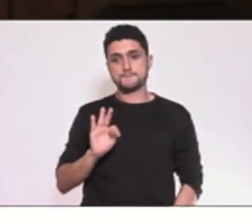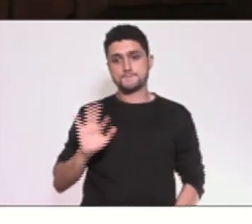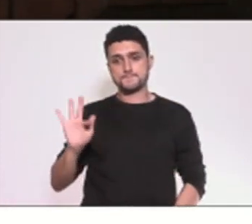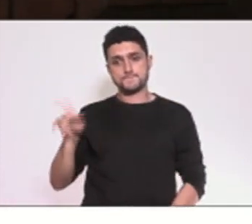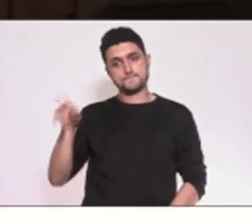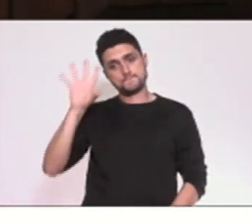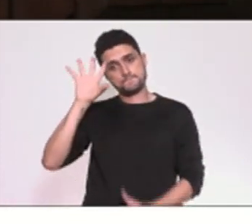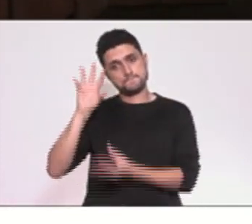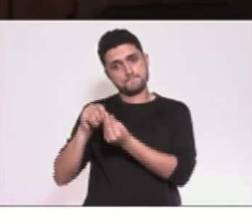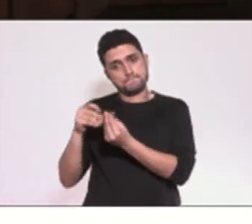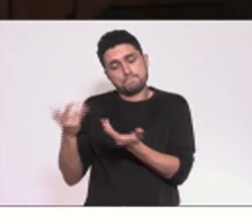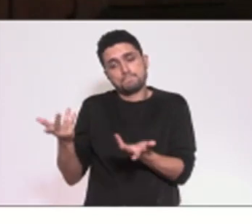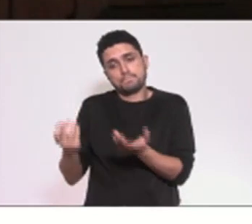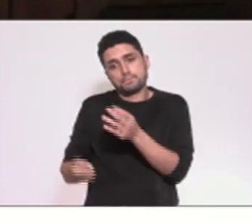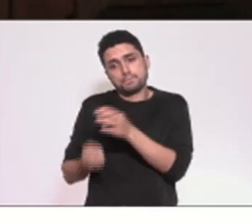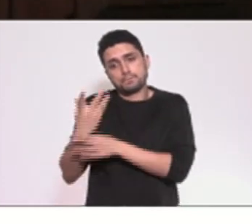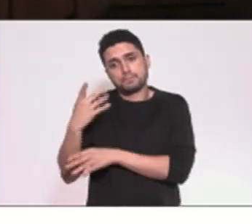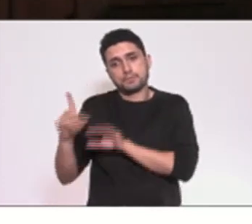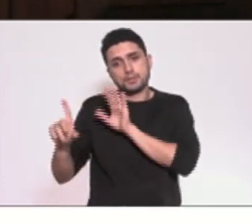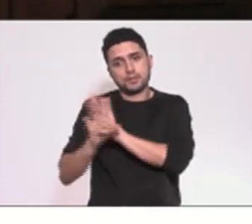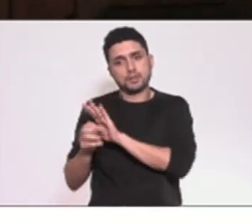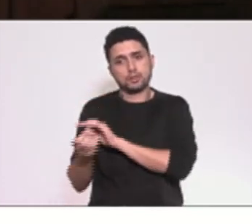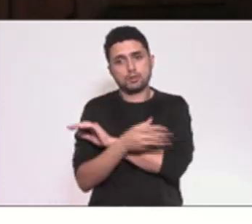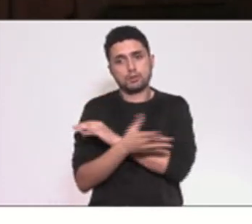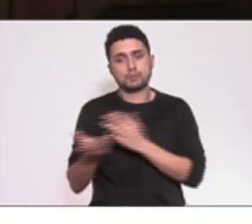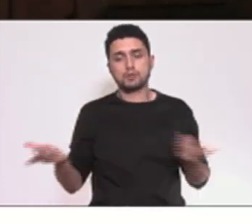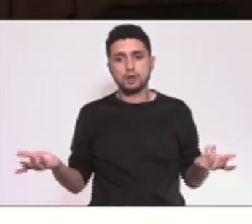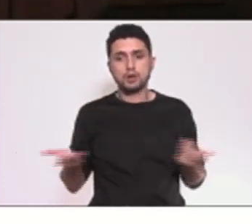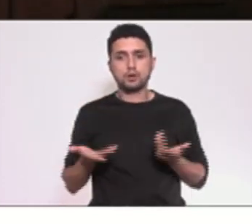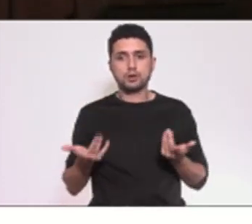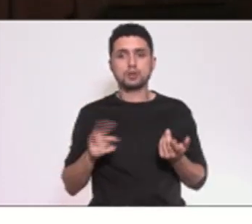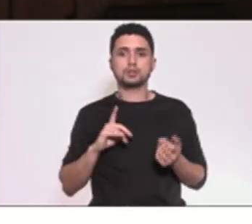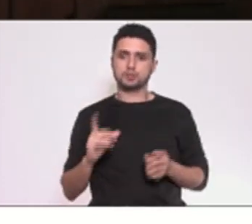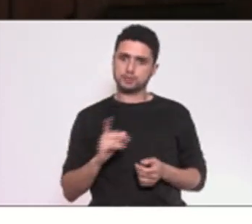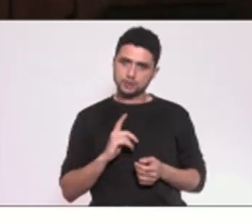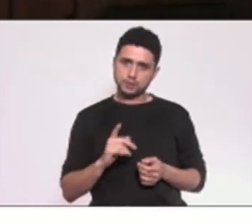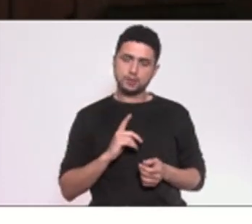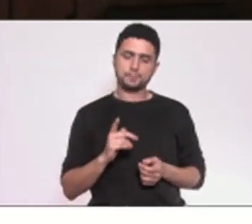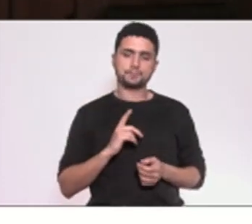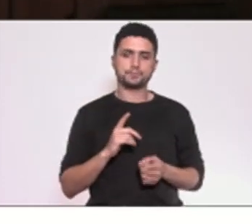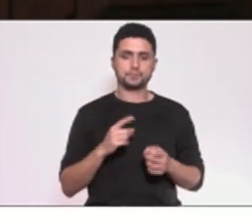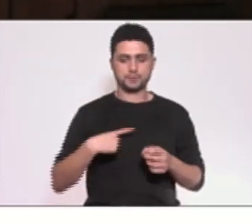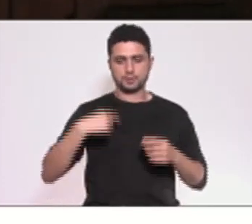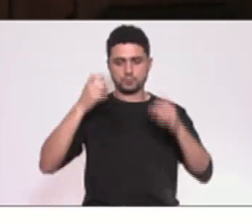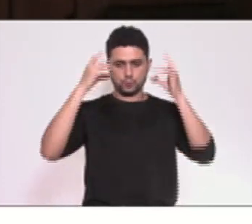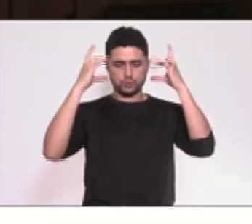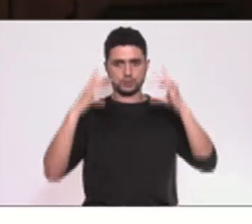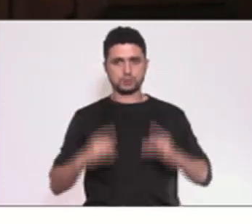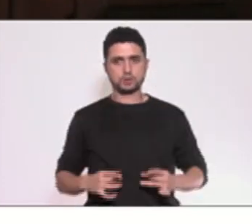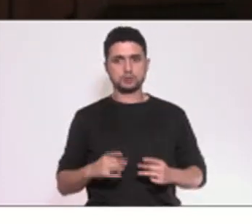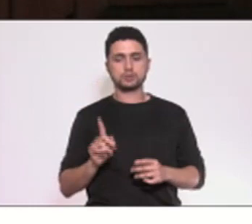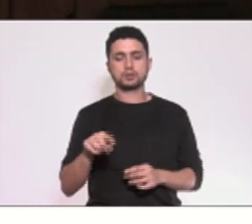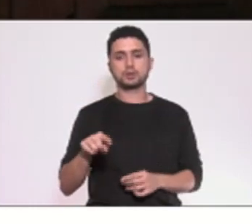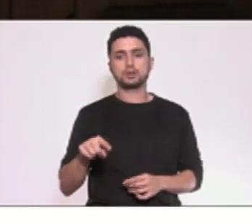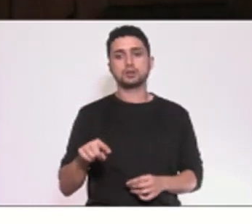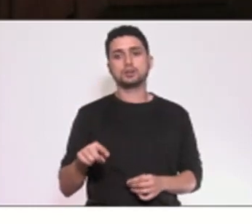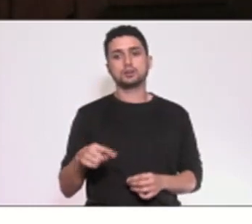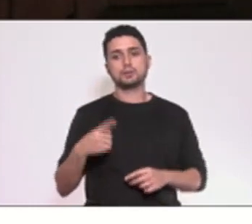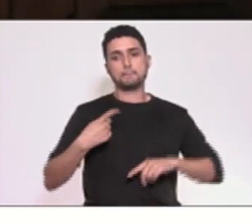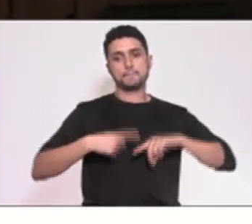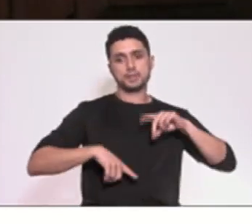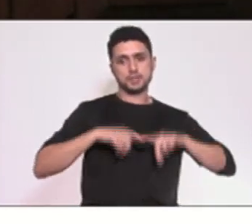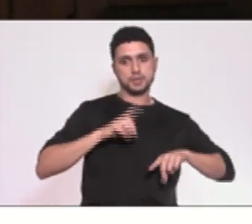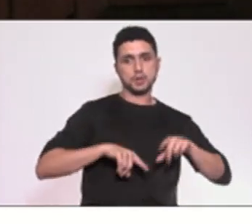a Constituição traz isso também, temos imunidade material e a imunidade